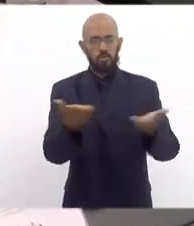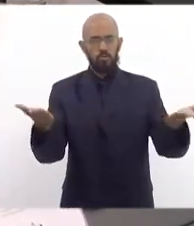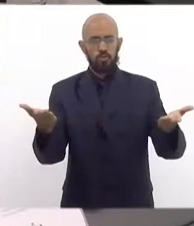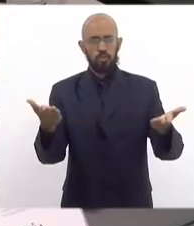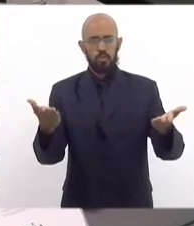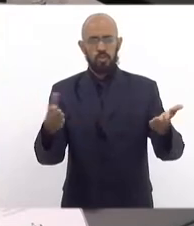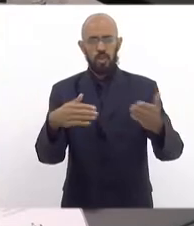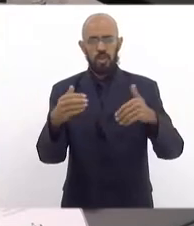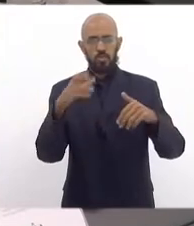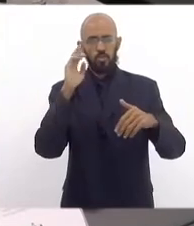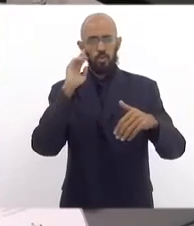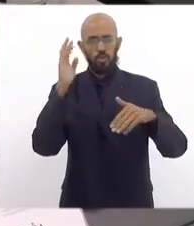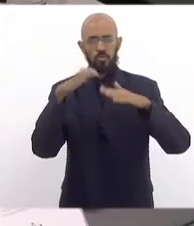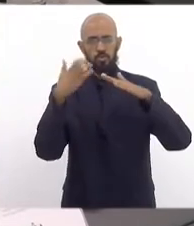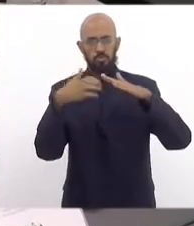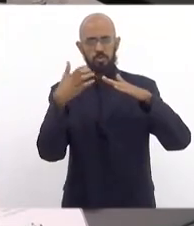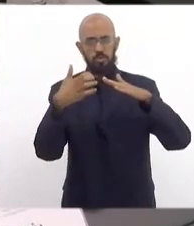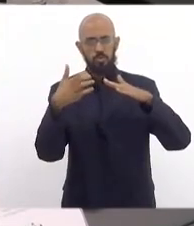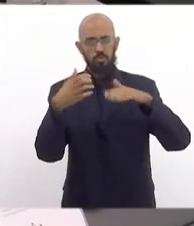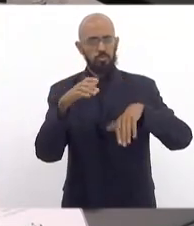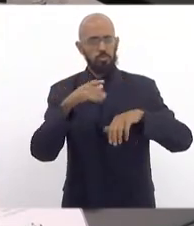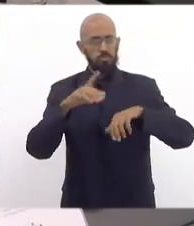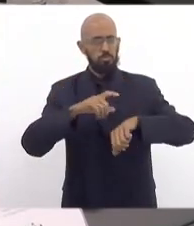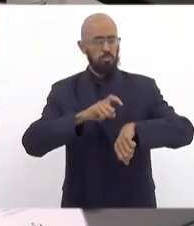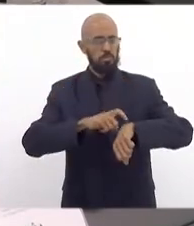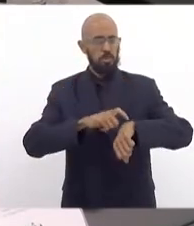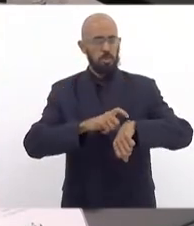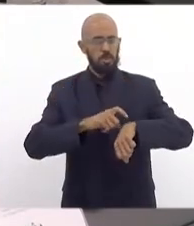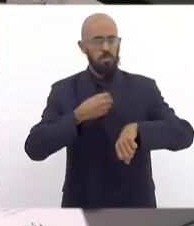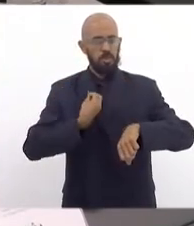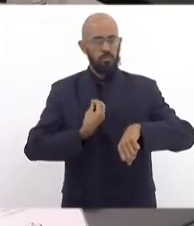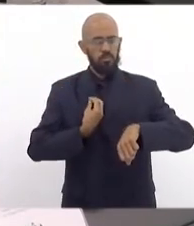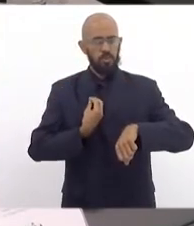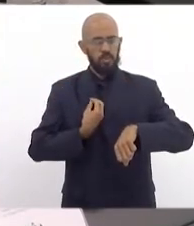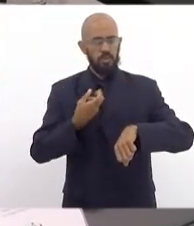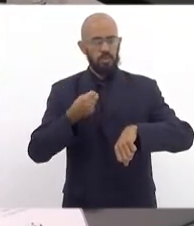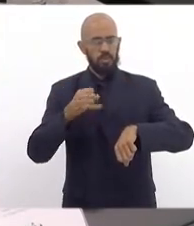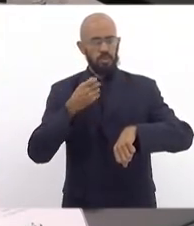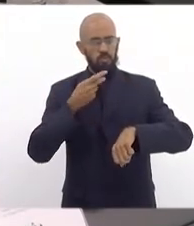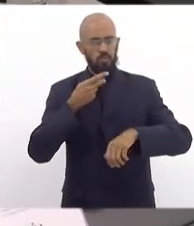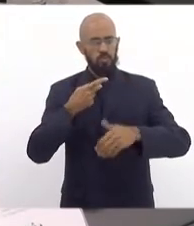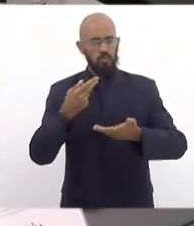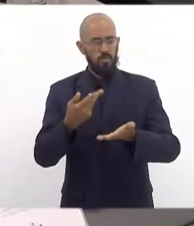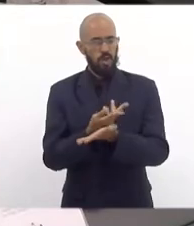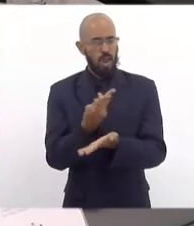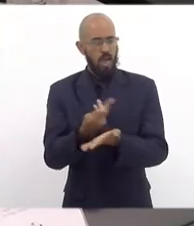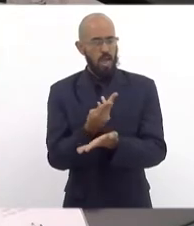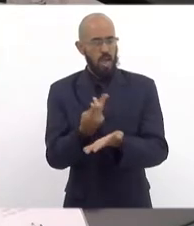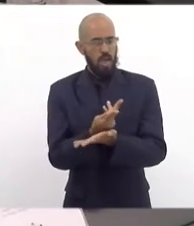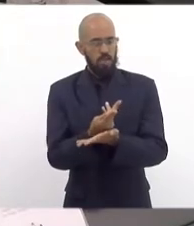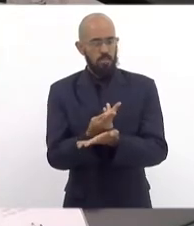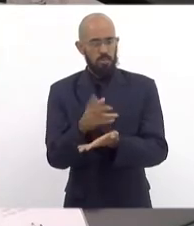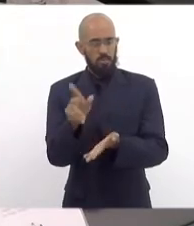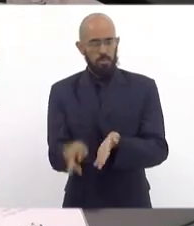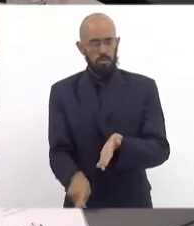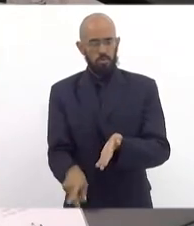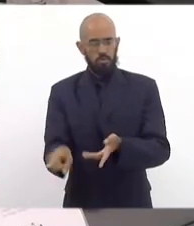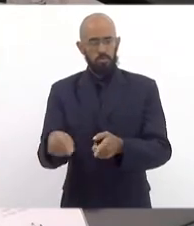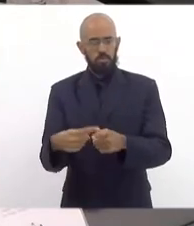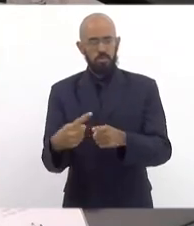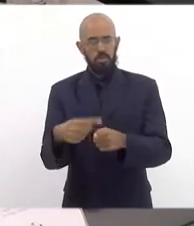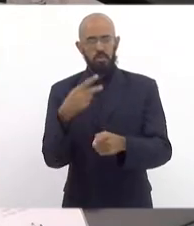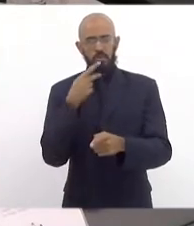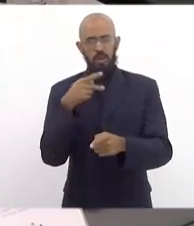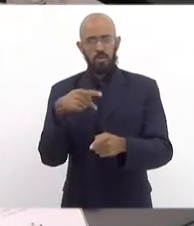empresário chegar em algum momento da minha vida eu tive alguma conversa torta com alguém então o que que eu tô fazendo esses dias público porque